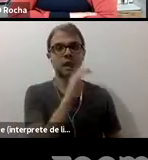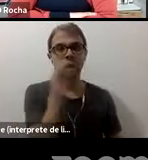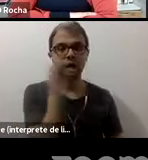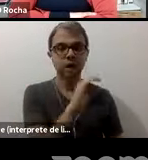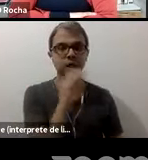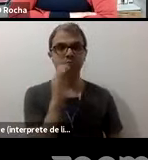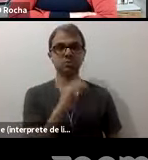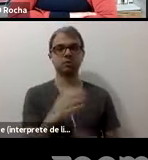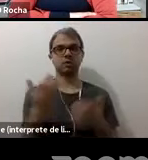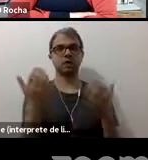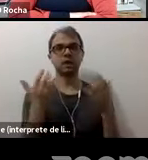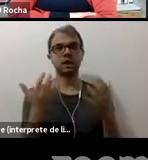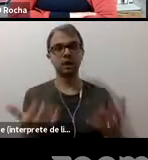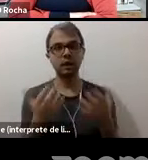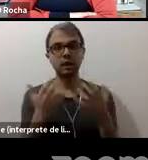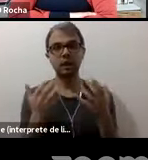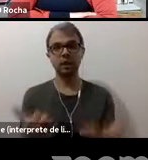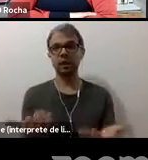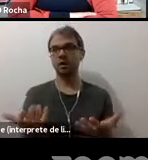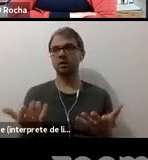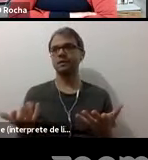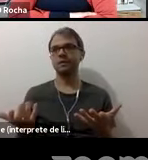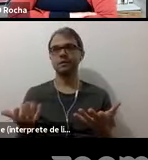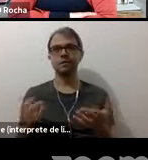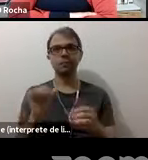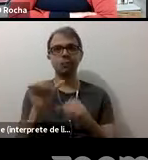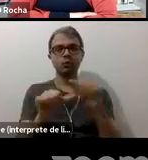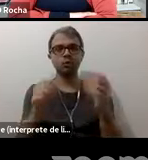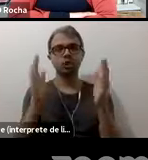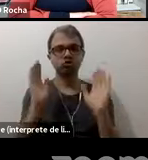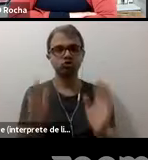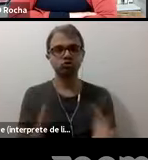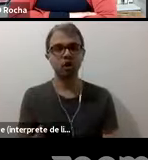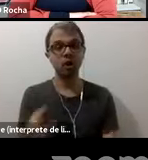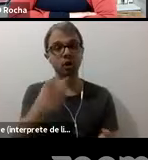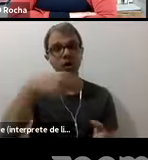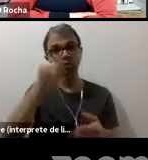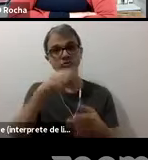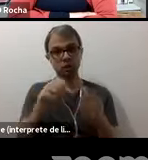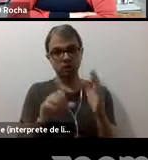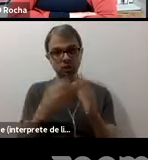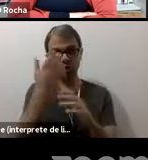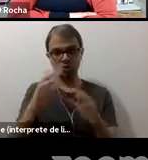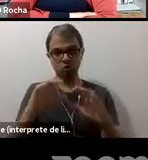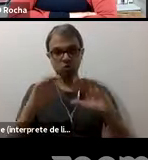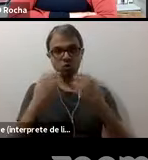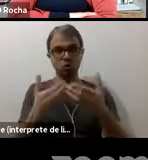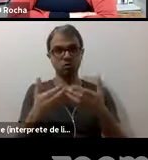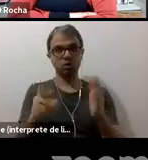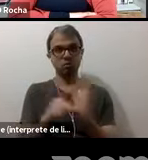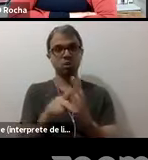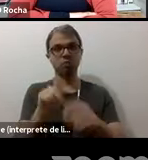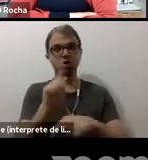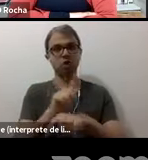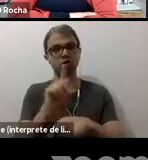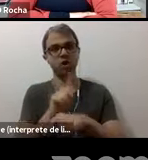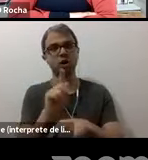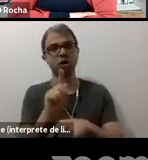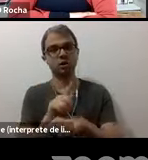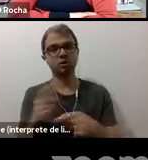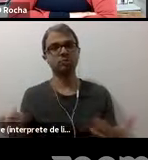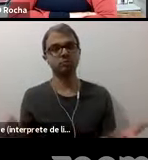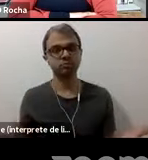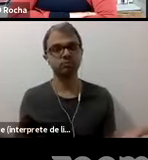a dia, tirar um tempinho para formar comitês de gestão, porque daí você forma o comitê de